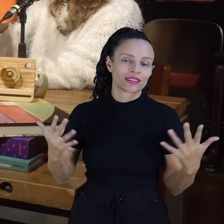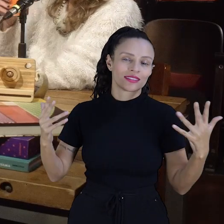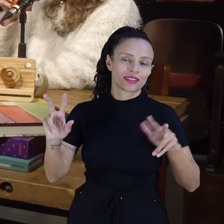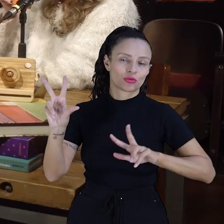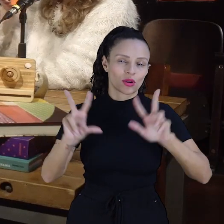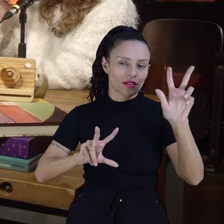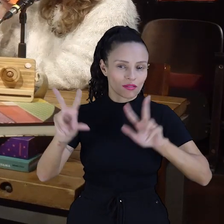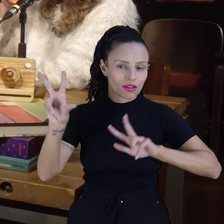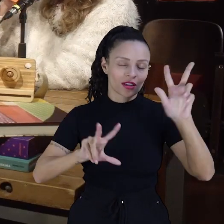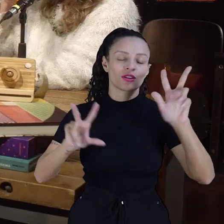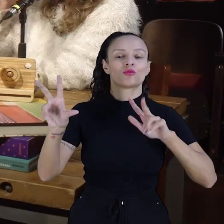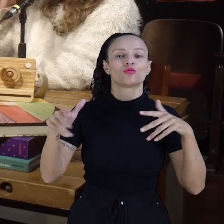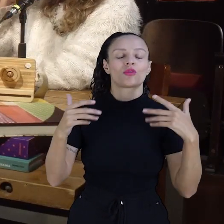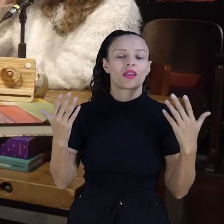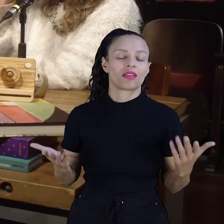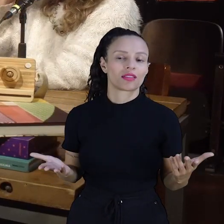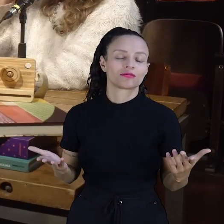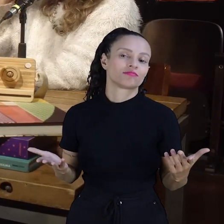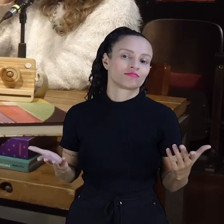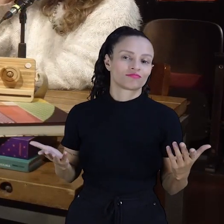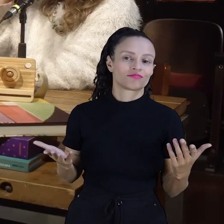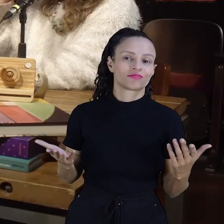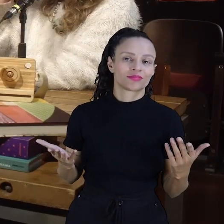colorida do Carnaval, a possibilidade...